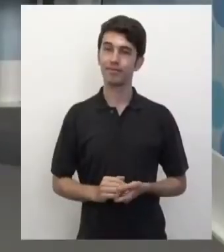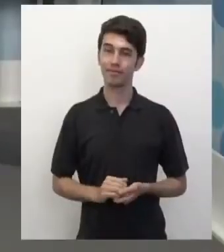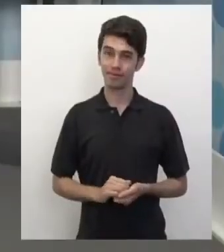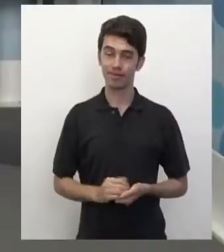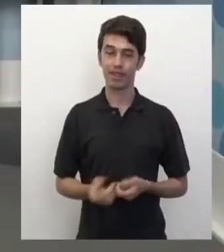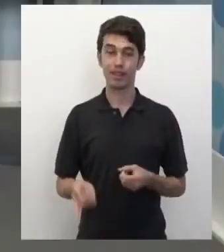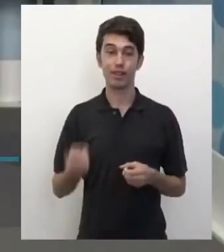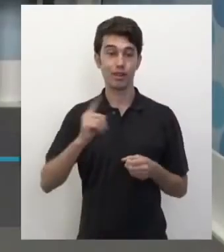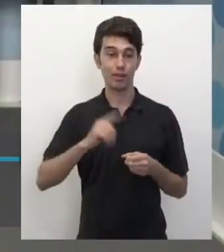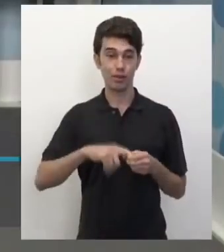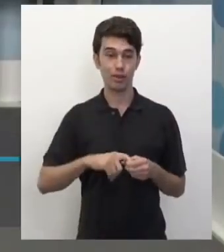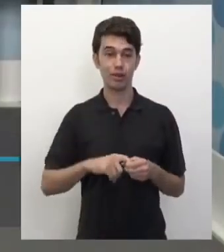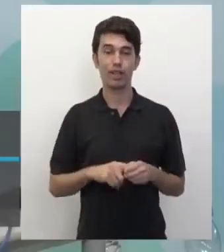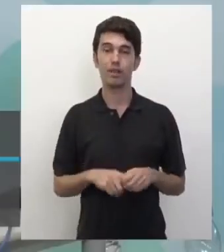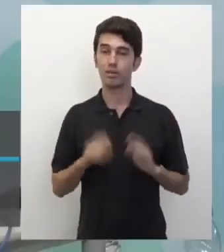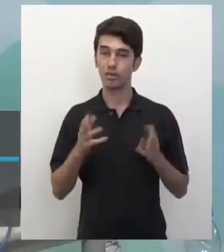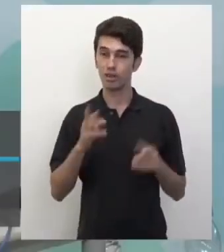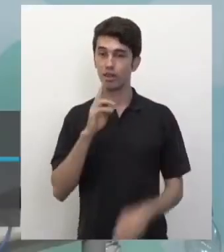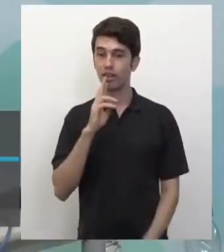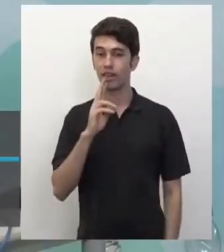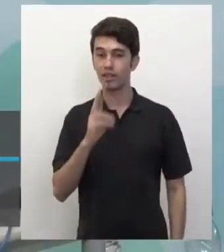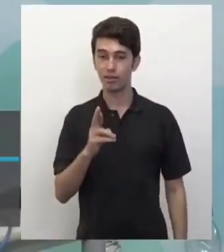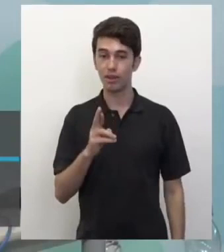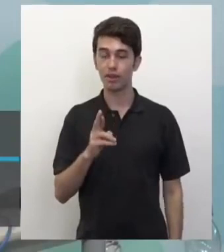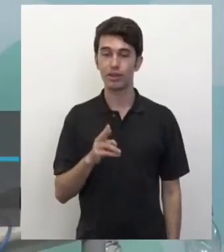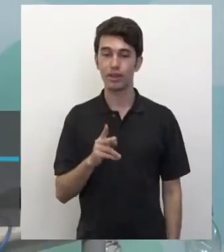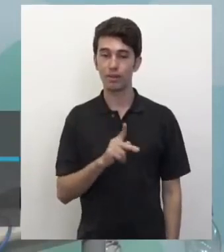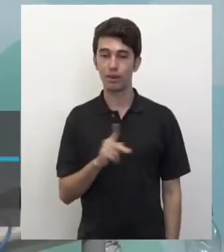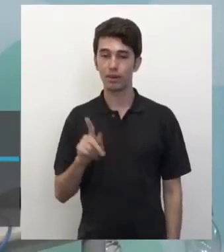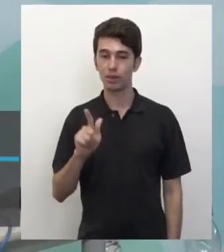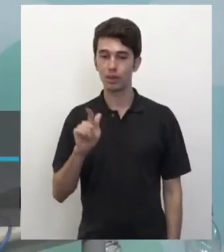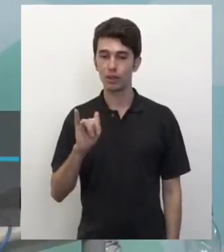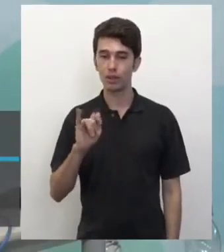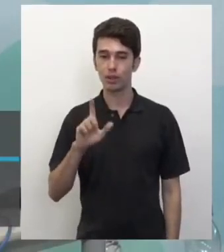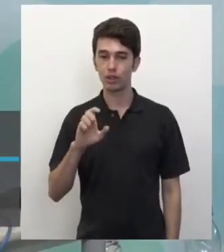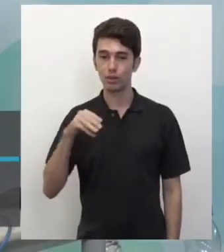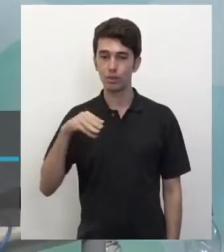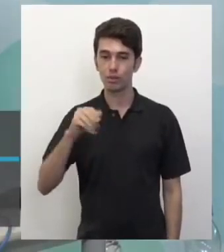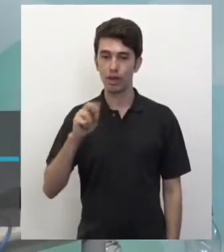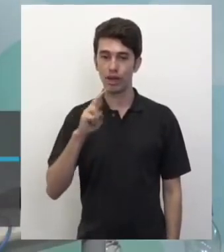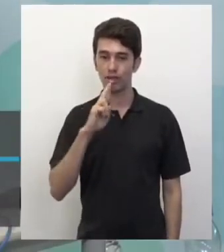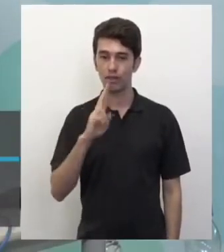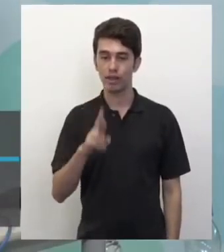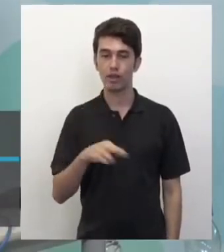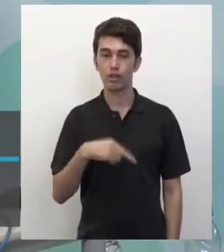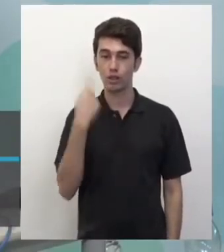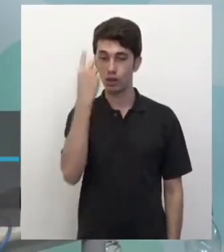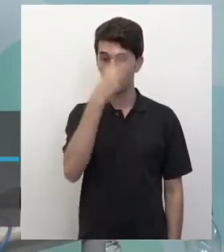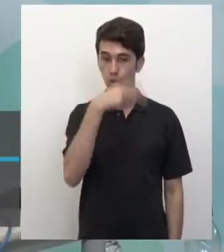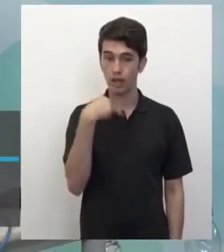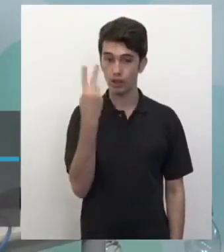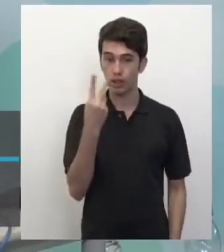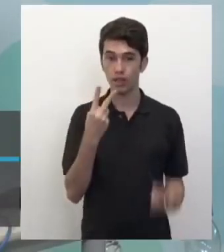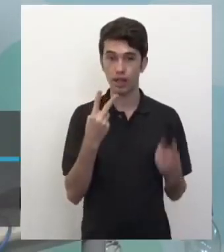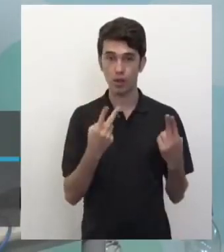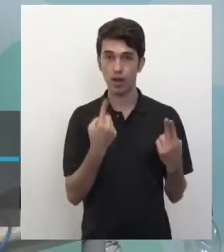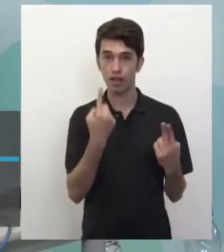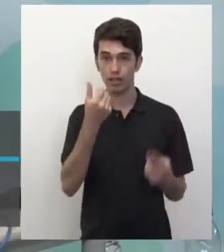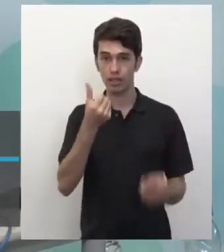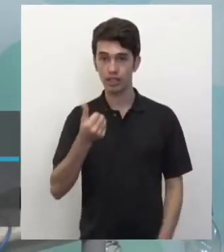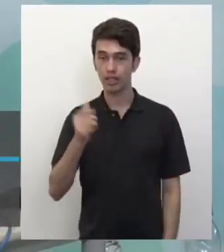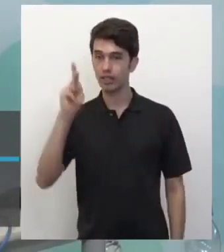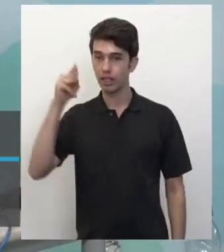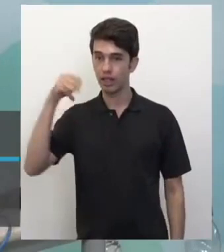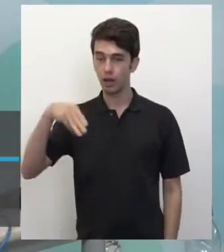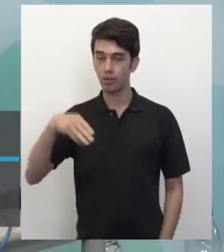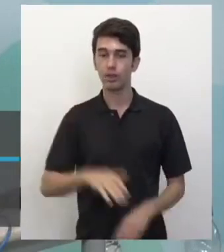Nós voltamos aí, né, já com a resposta do Pro Gilmar, né, que diz que 2 horas é igual a 16 quilômetros,